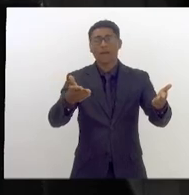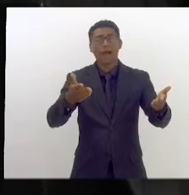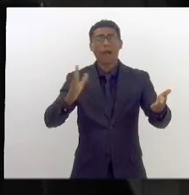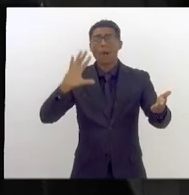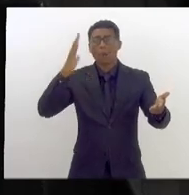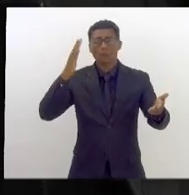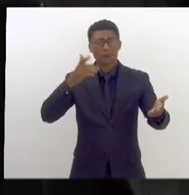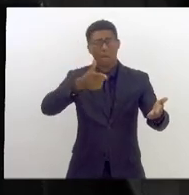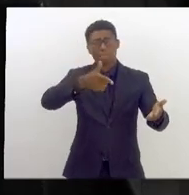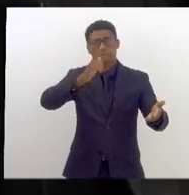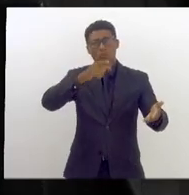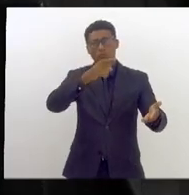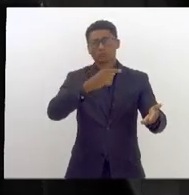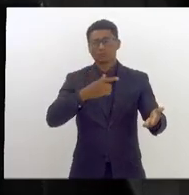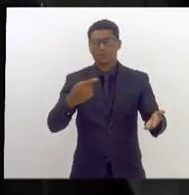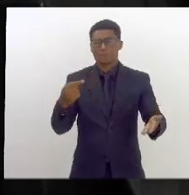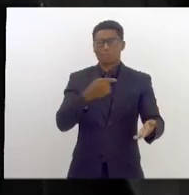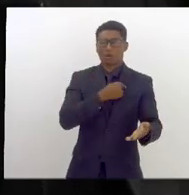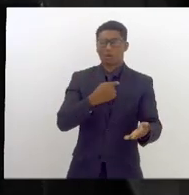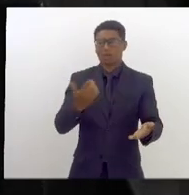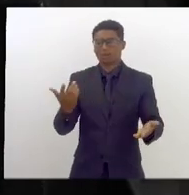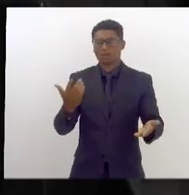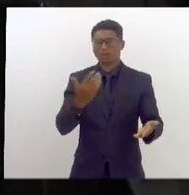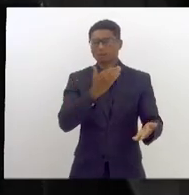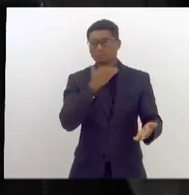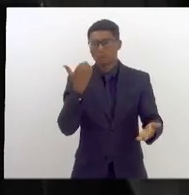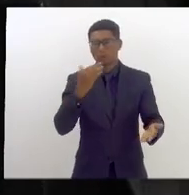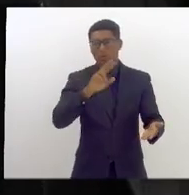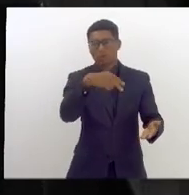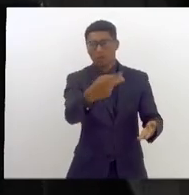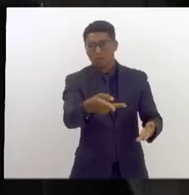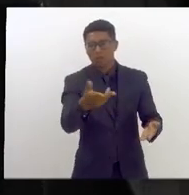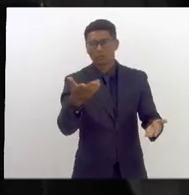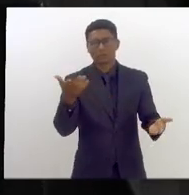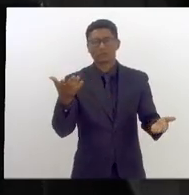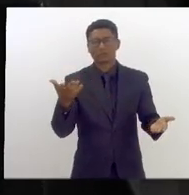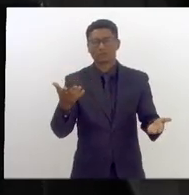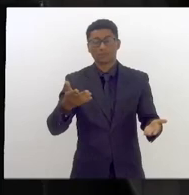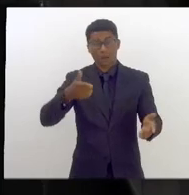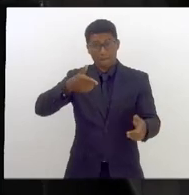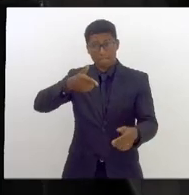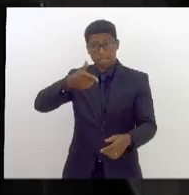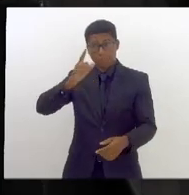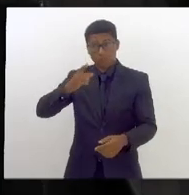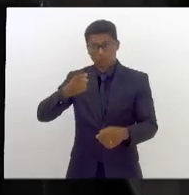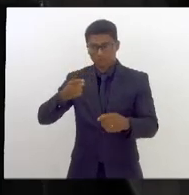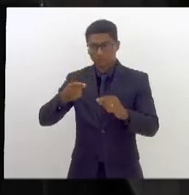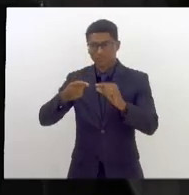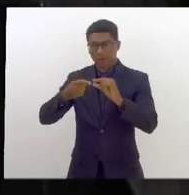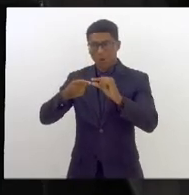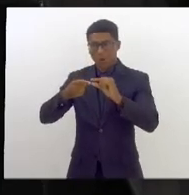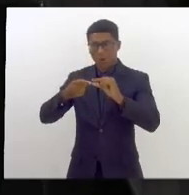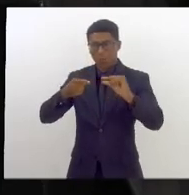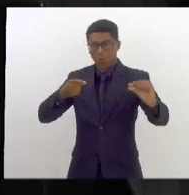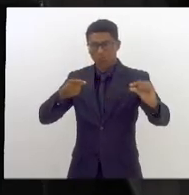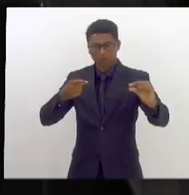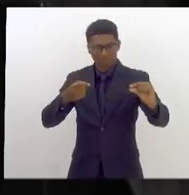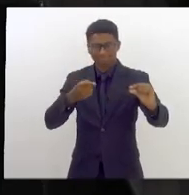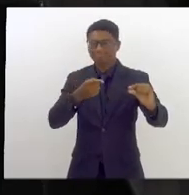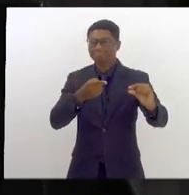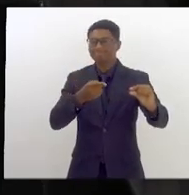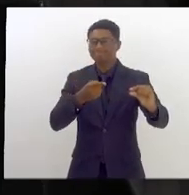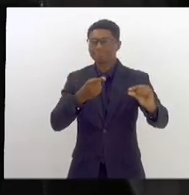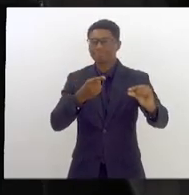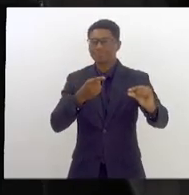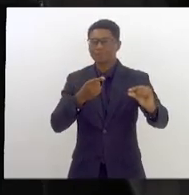vítimas famosa história da bala perdida que na maioria das